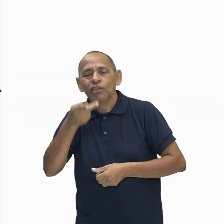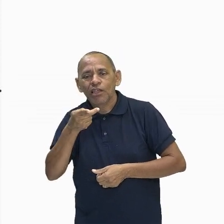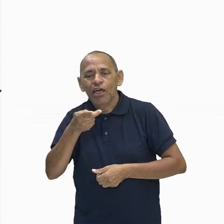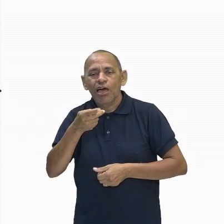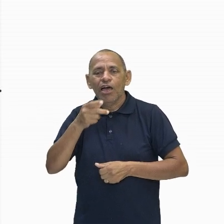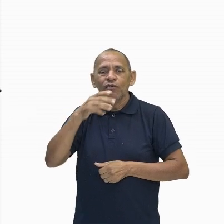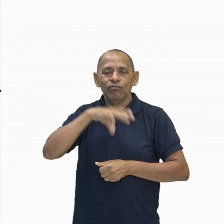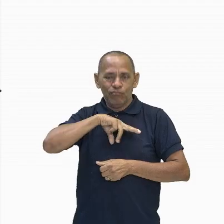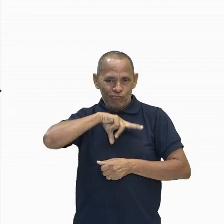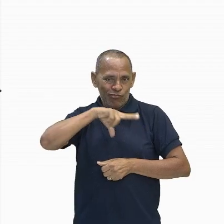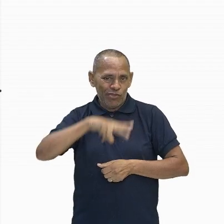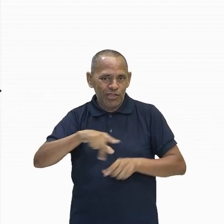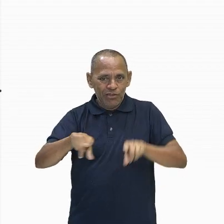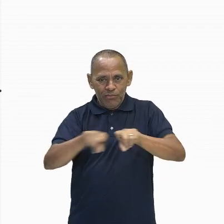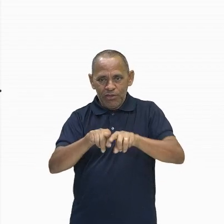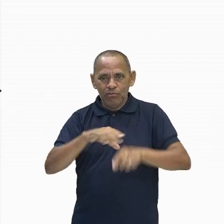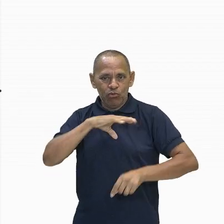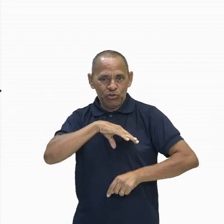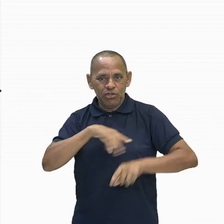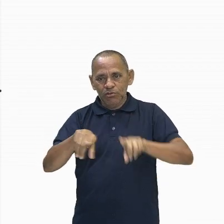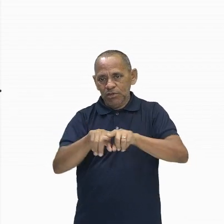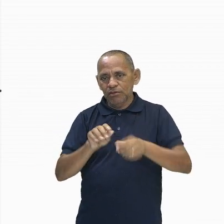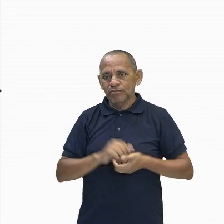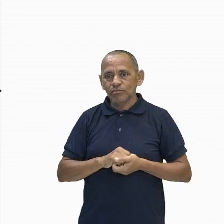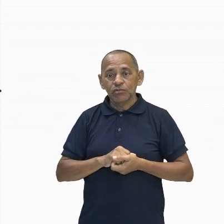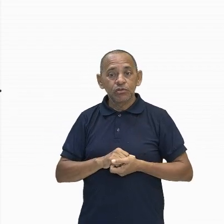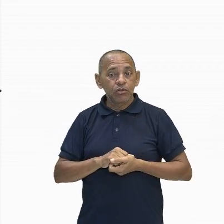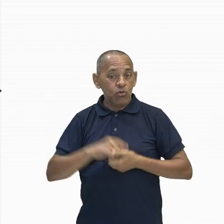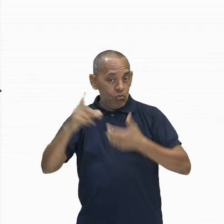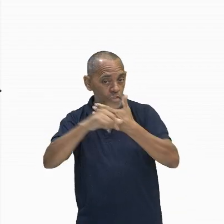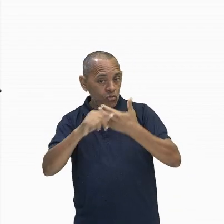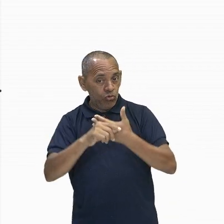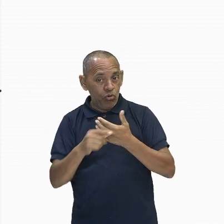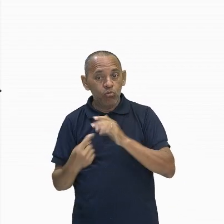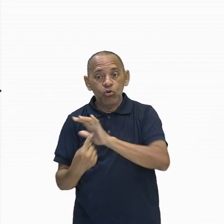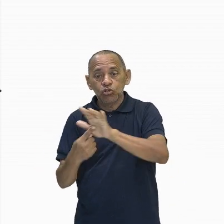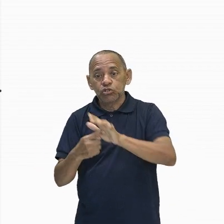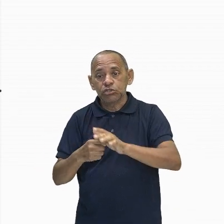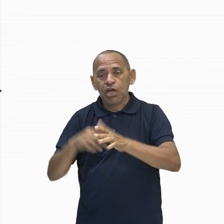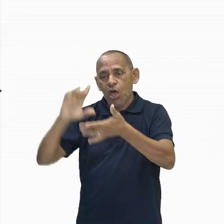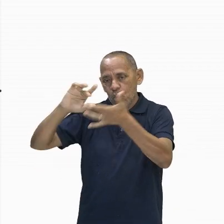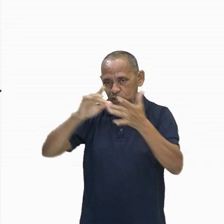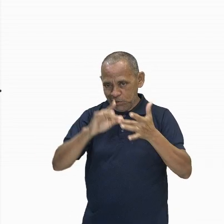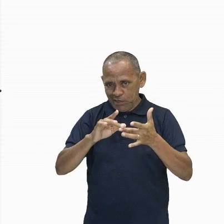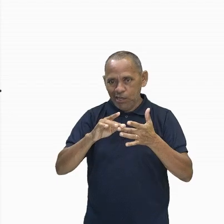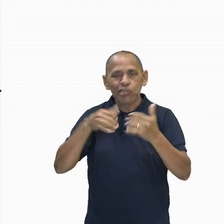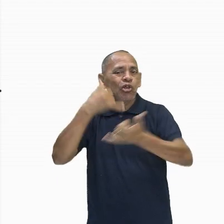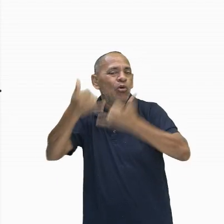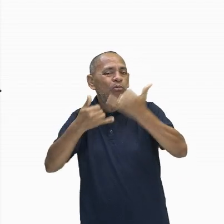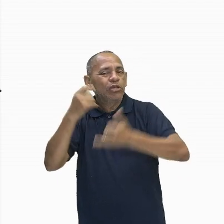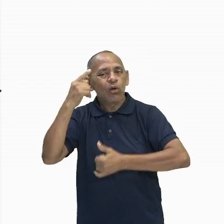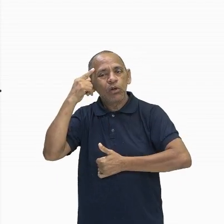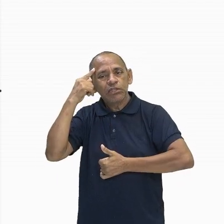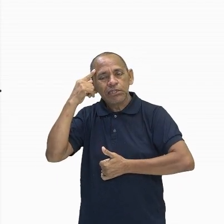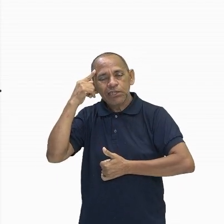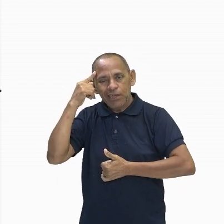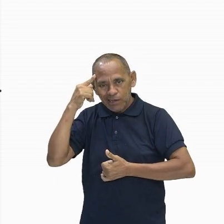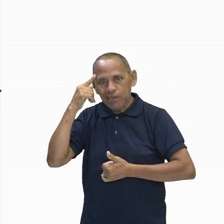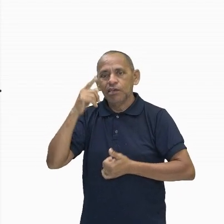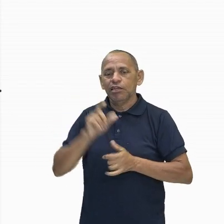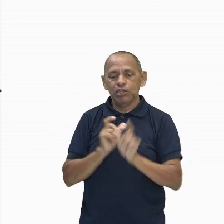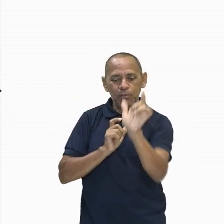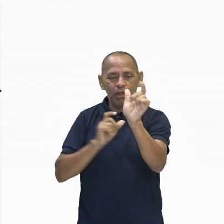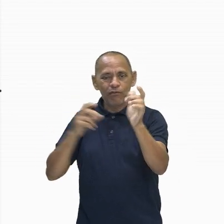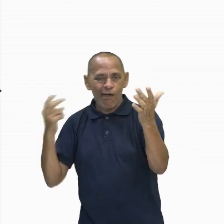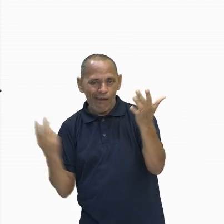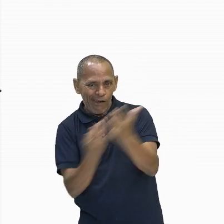texto o autor quis ressaltar aí o contexto, ele brinca com a ideia aí da palavra erro. Quando a gente ouve erro